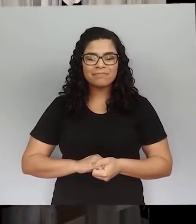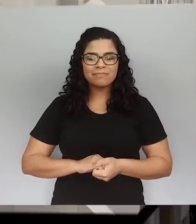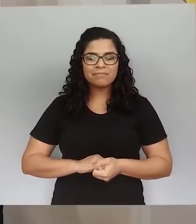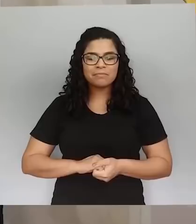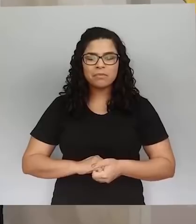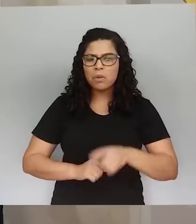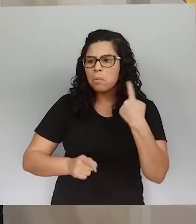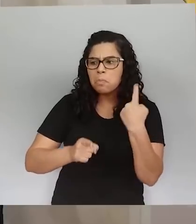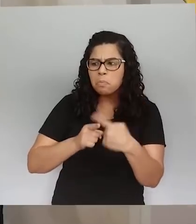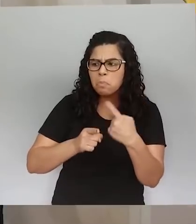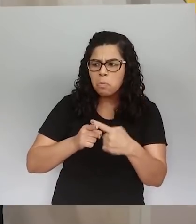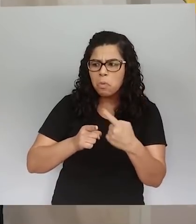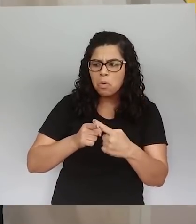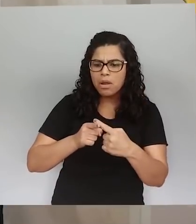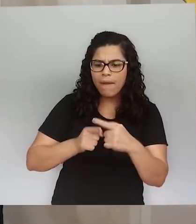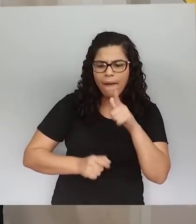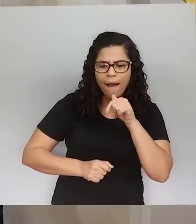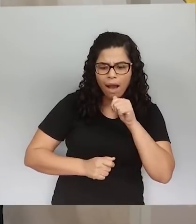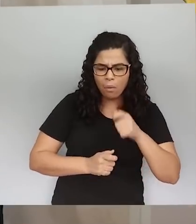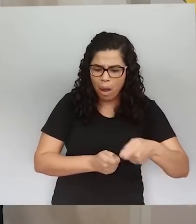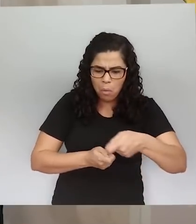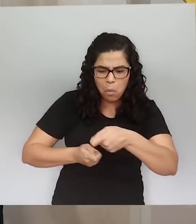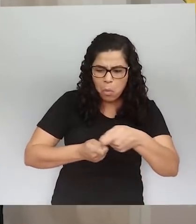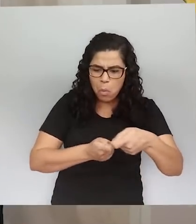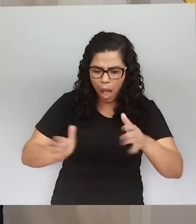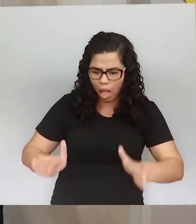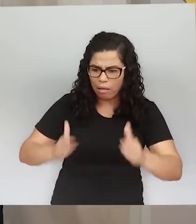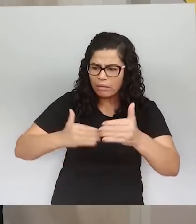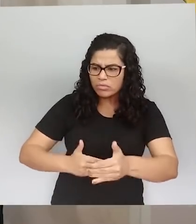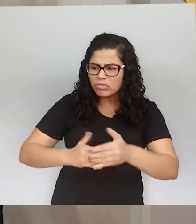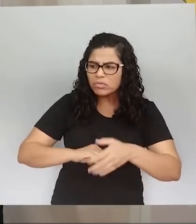Por que você está molhando essa caixa?